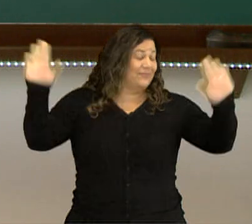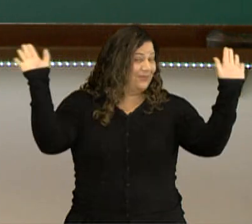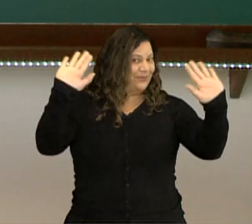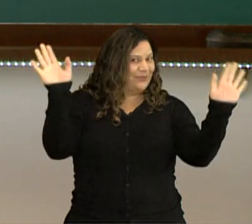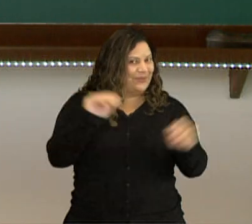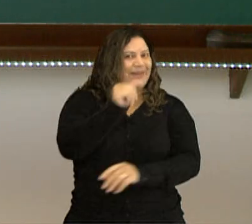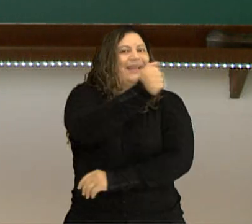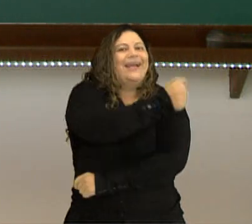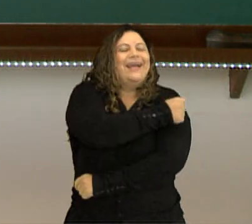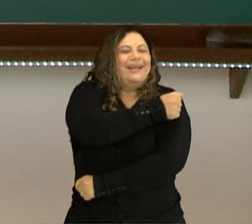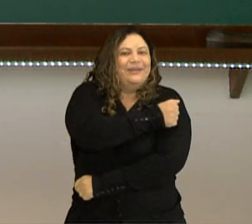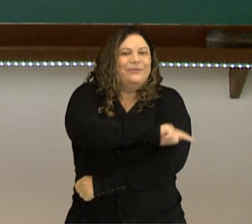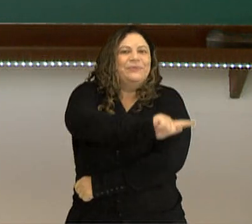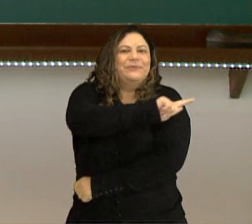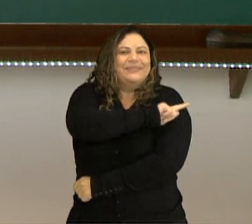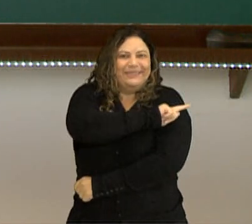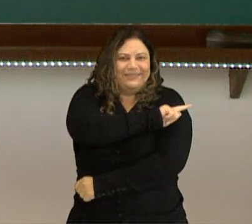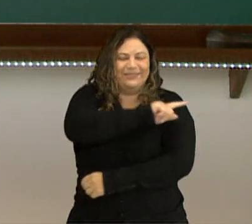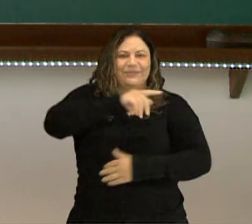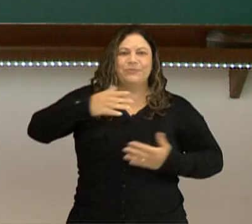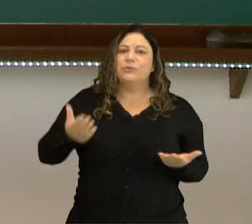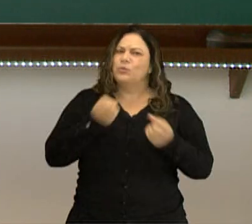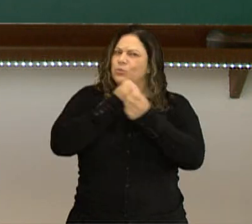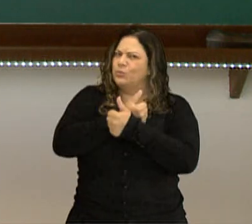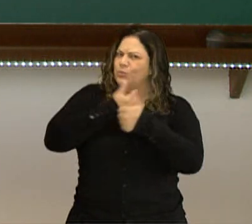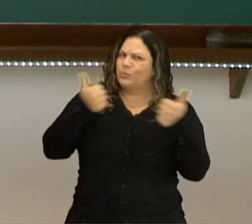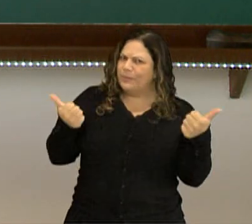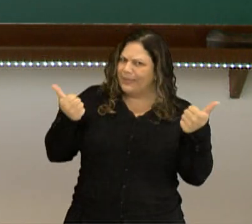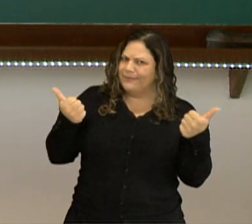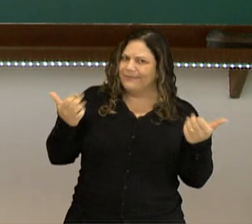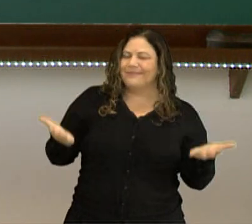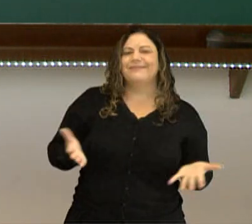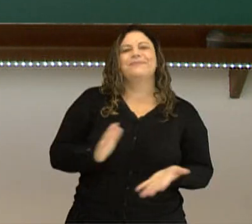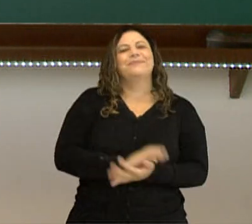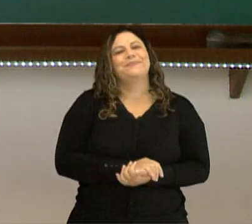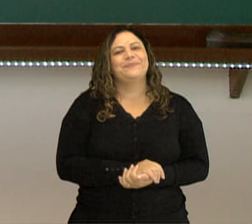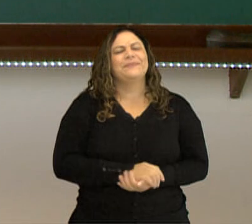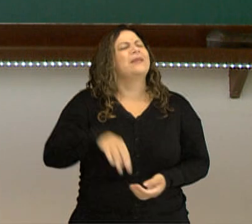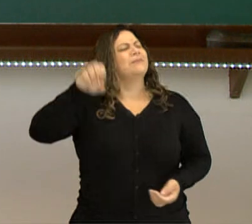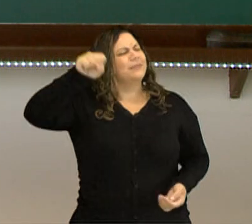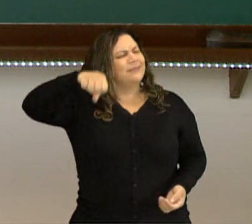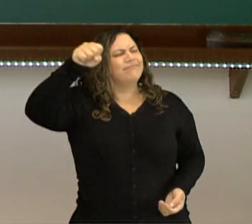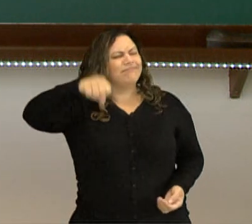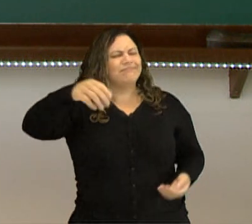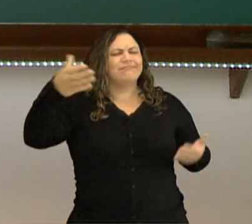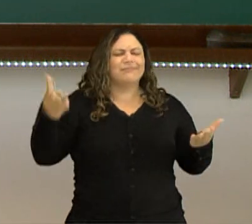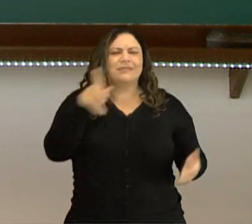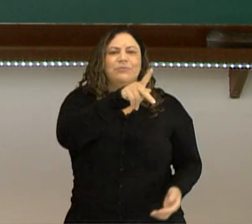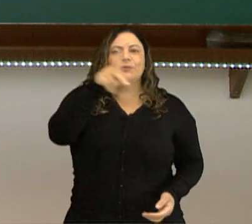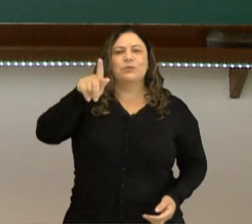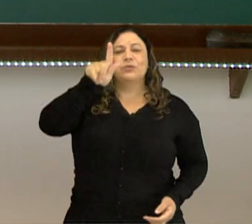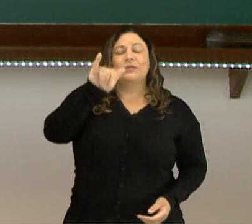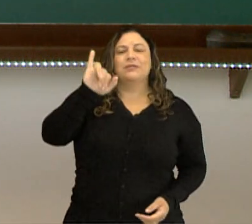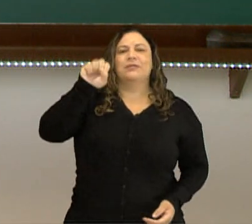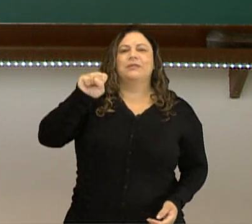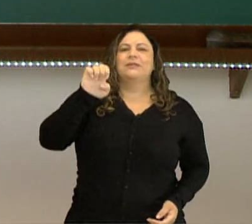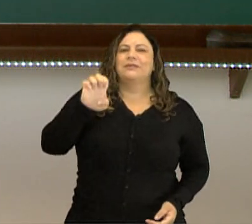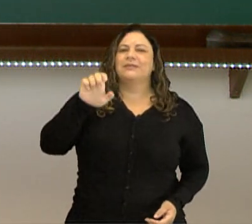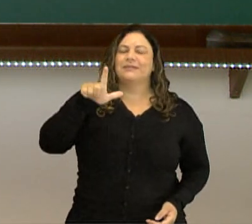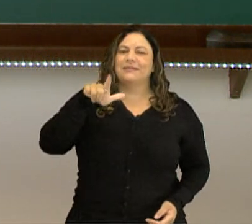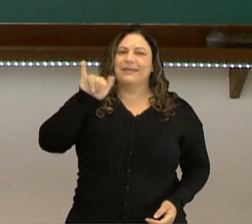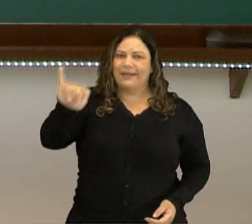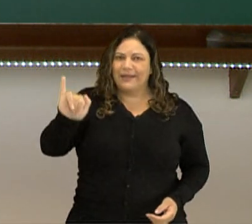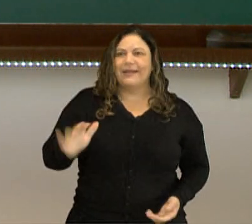Olá, estudantes do 7º ano. Tudo bem com vocês? Espero que sim. Eu sou a professora Gisele de